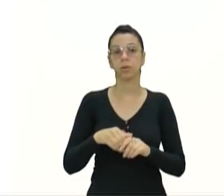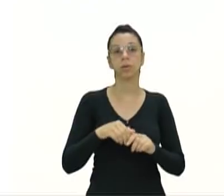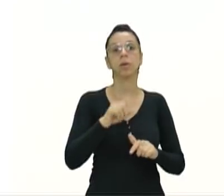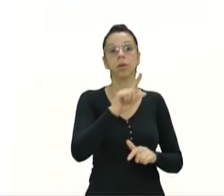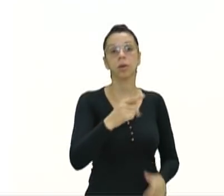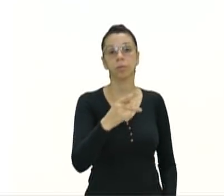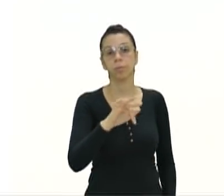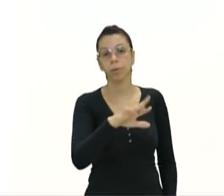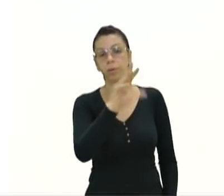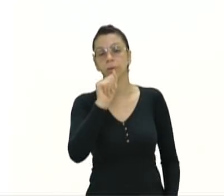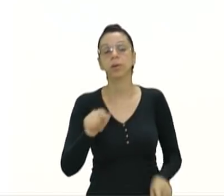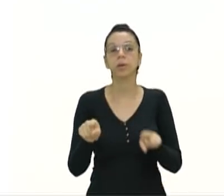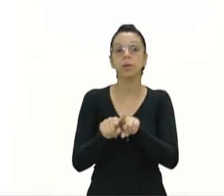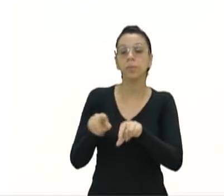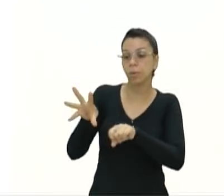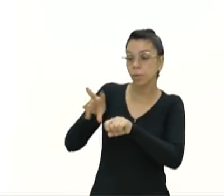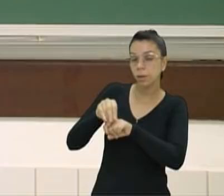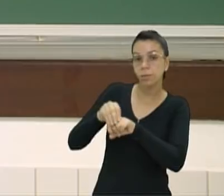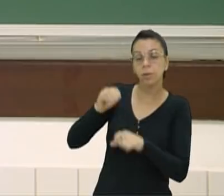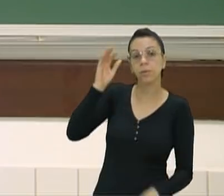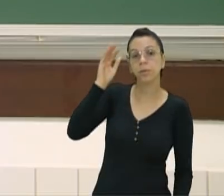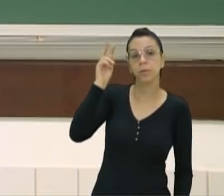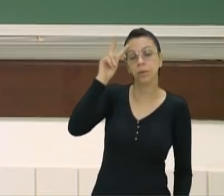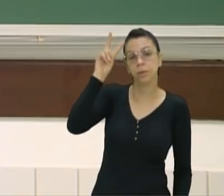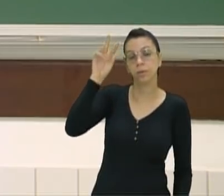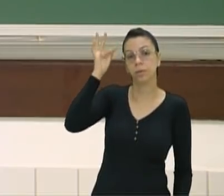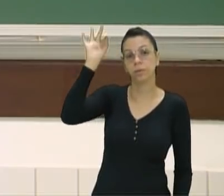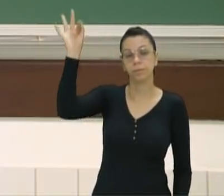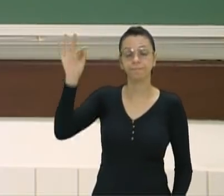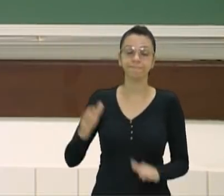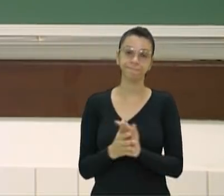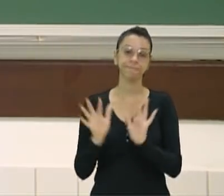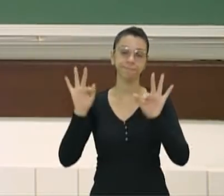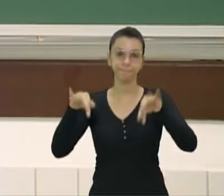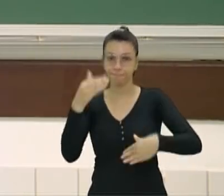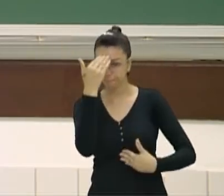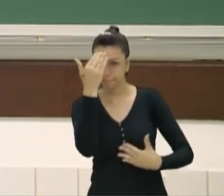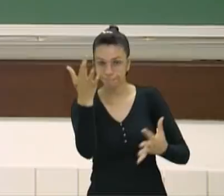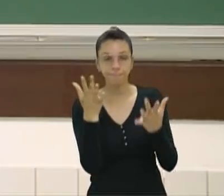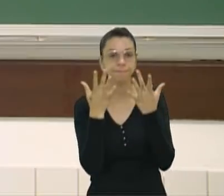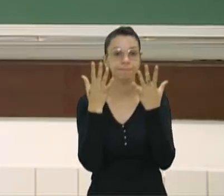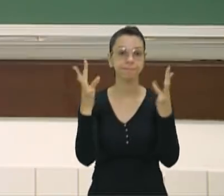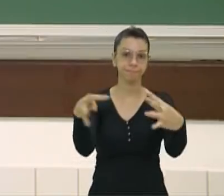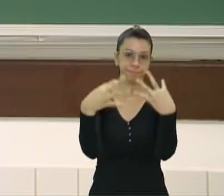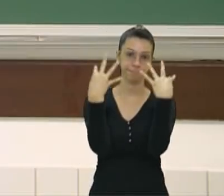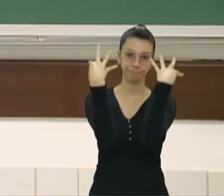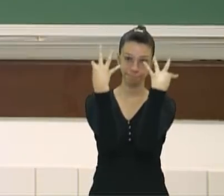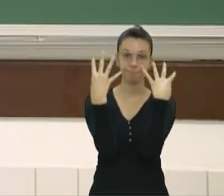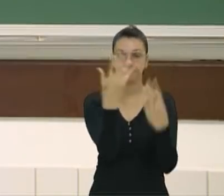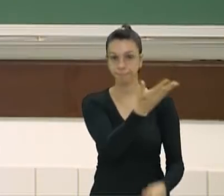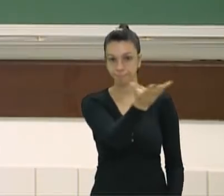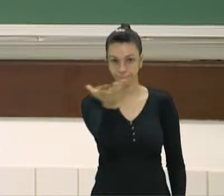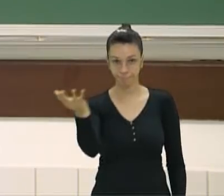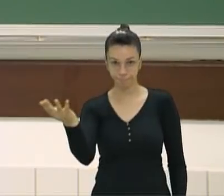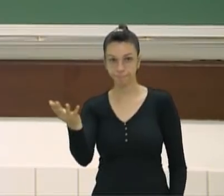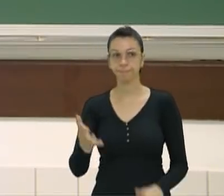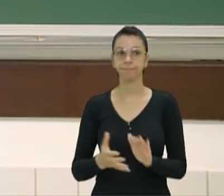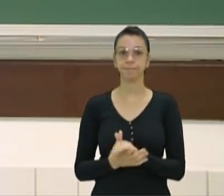e conhecimento na história da filosofia. Então, chegando ao final, eu agradeço a atenção de cada um de vocês aí do outro lado da